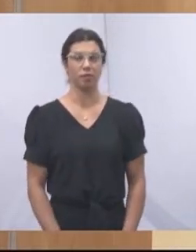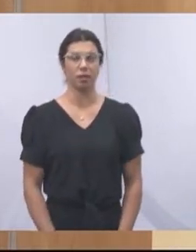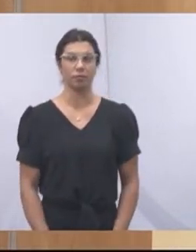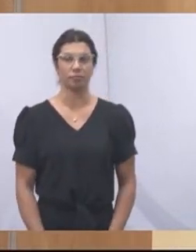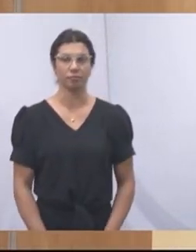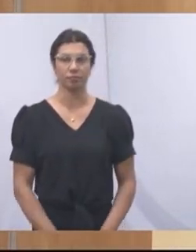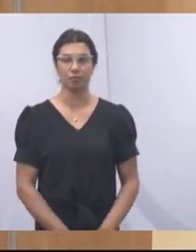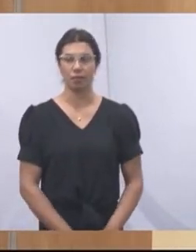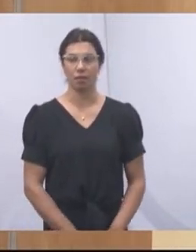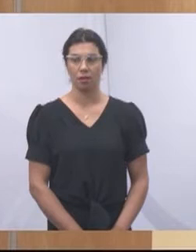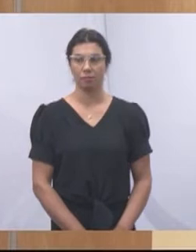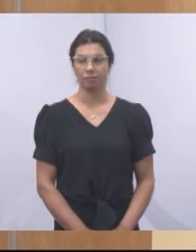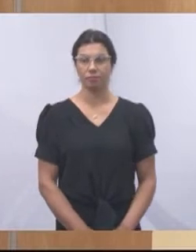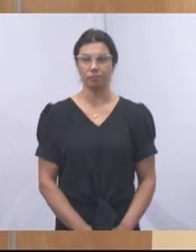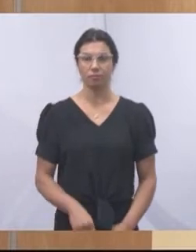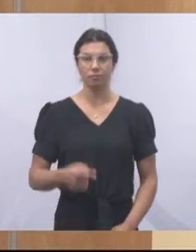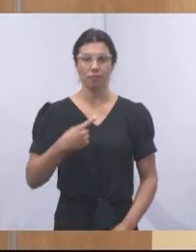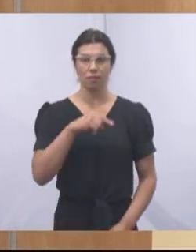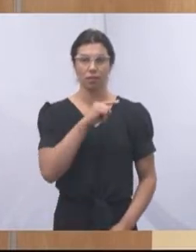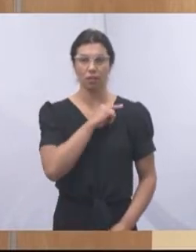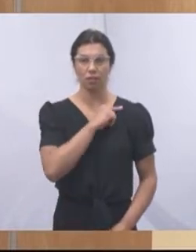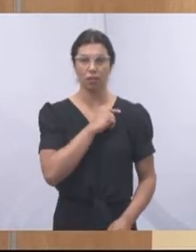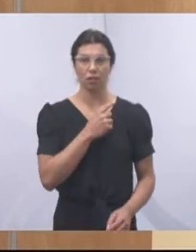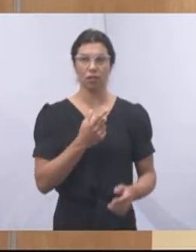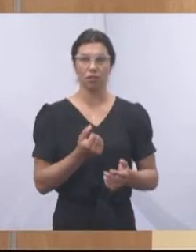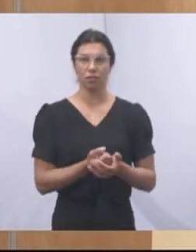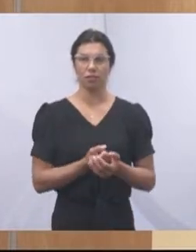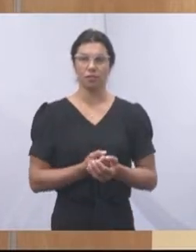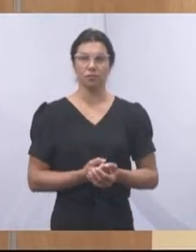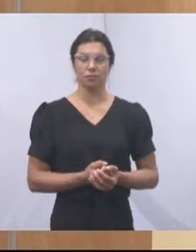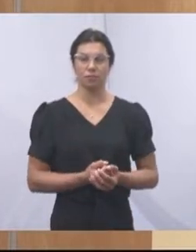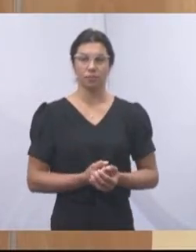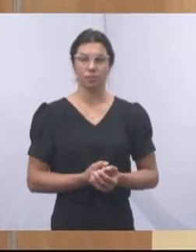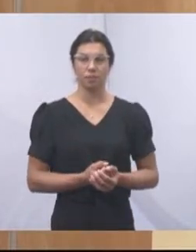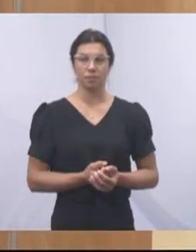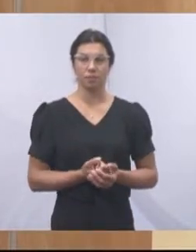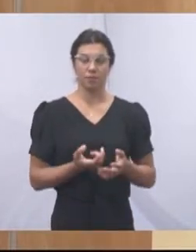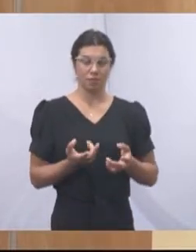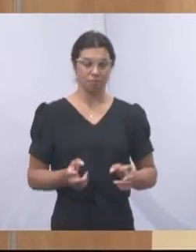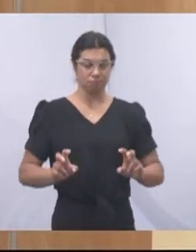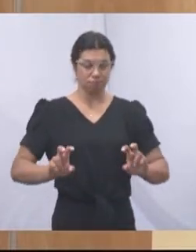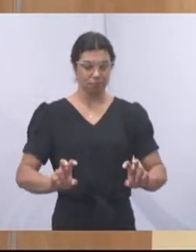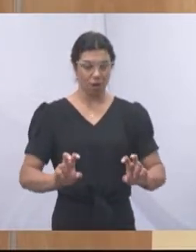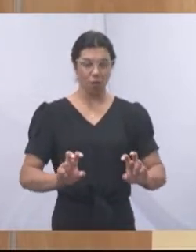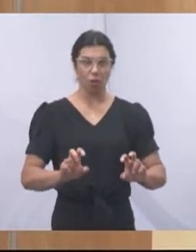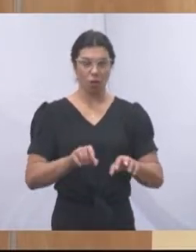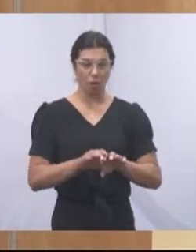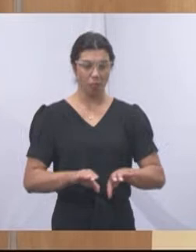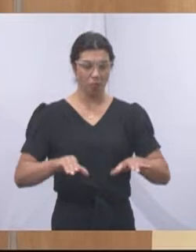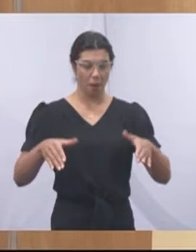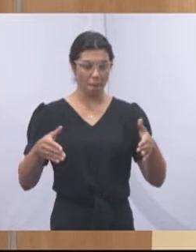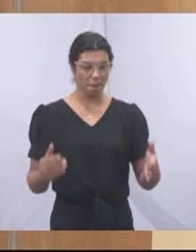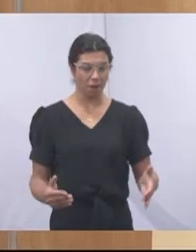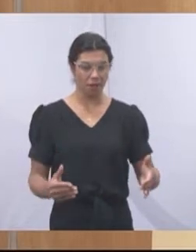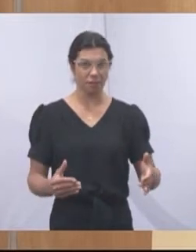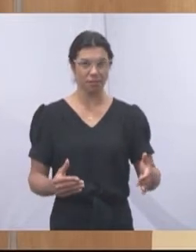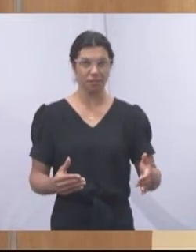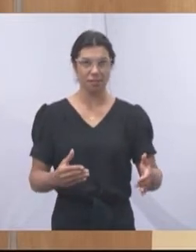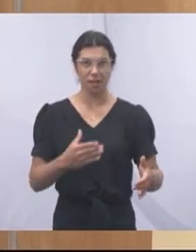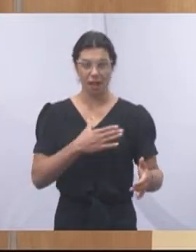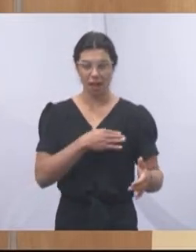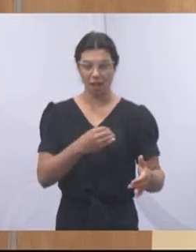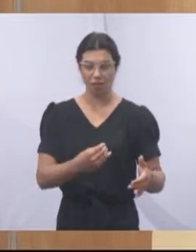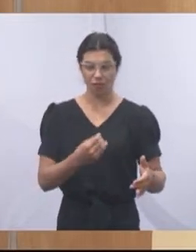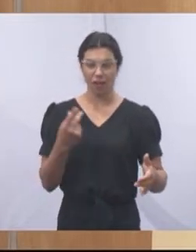Muito mais. A gente sentou na mesa e as filhas, o Daniel, compartilhou